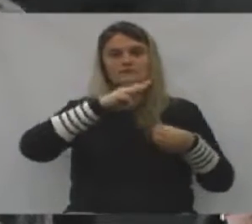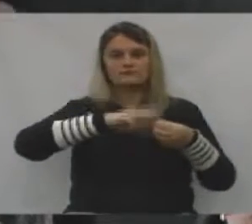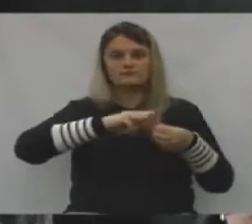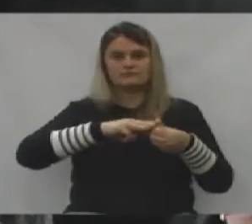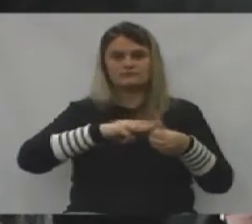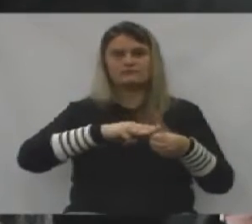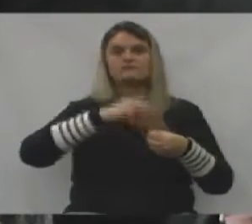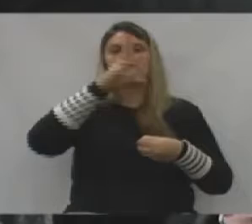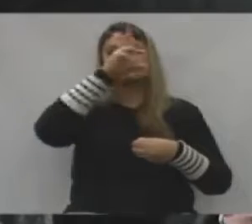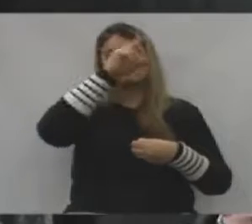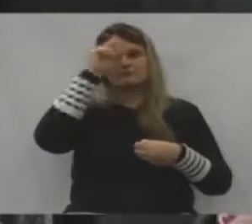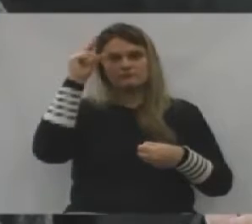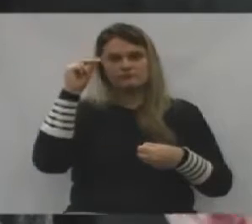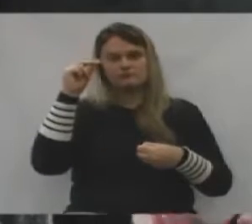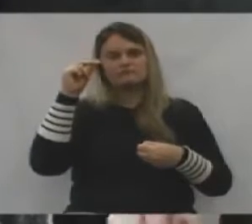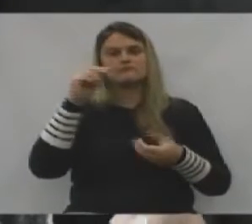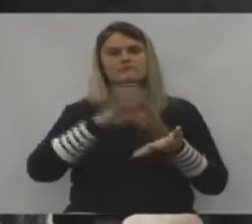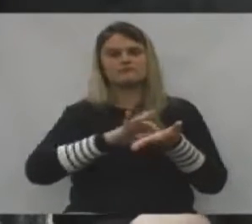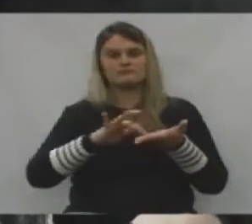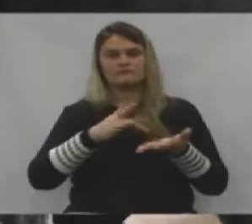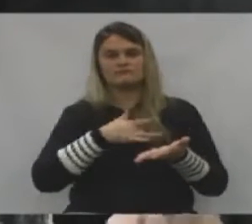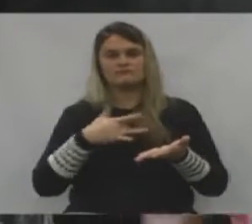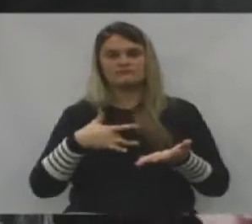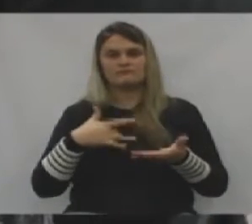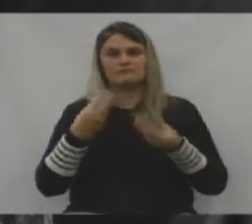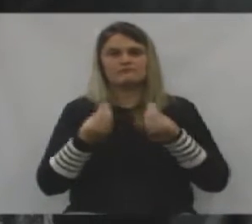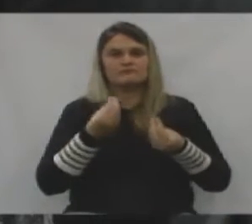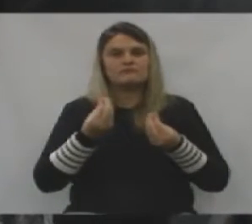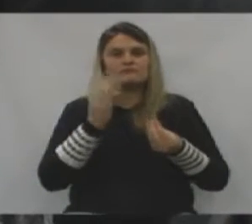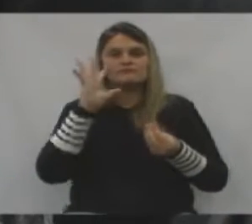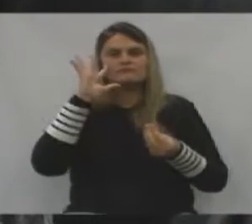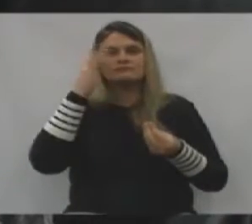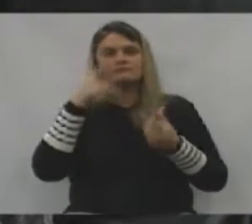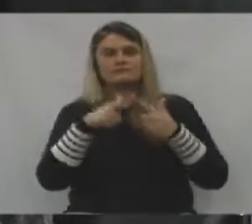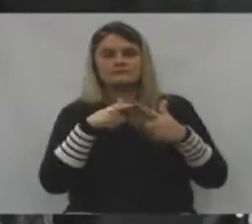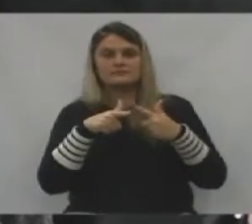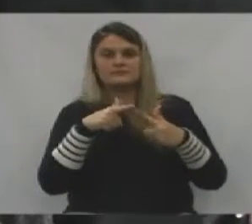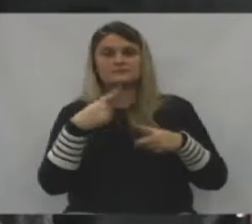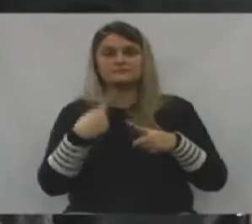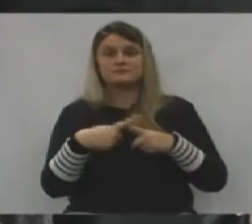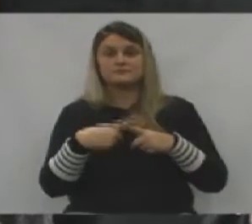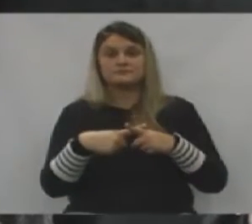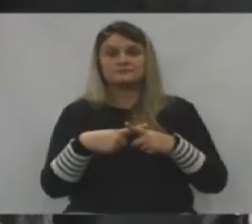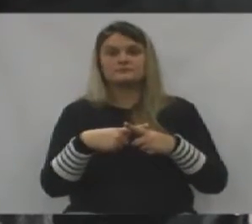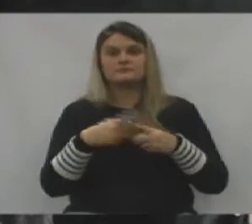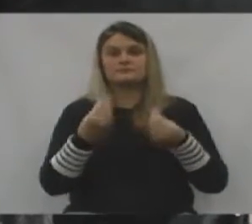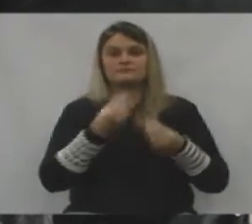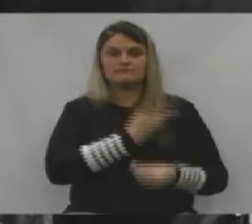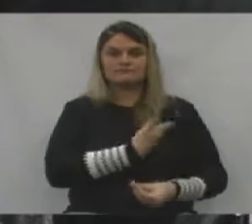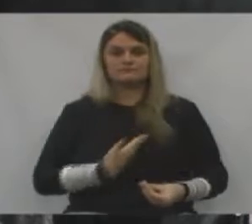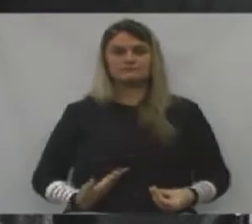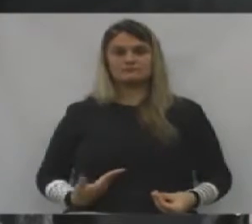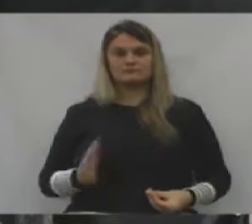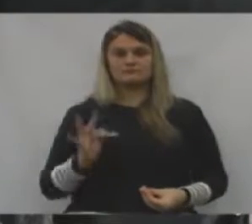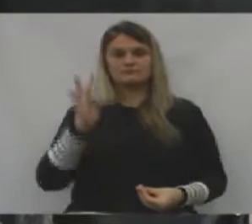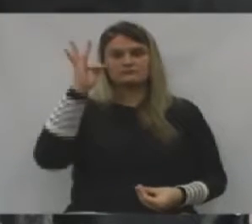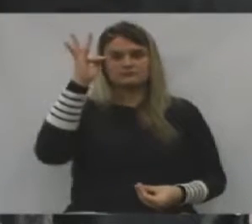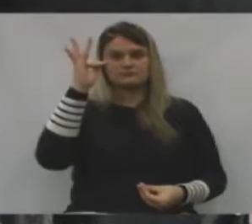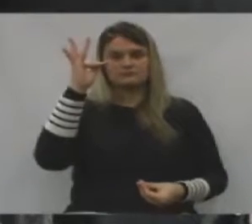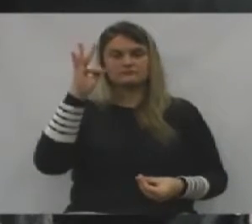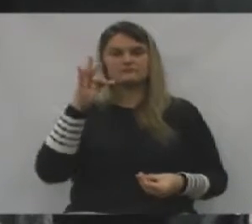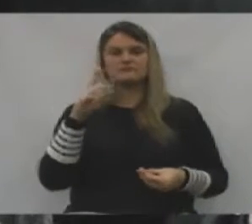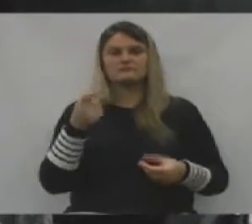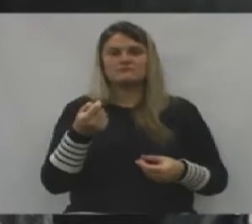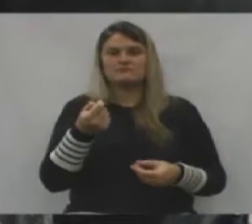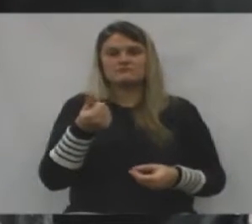à prefeitura, à Secretaria de Saúde, resolver os problemas. Porque, a nível do governo federal, basicamente,